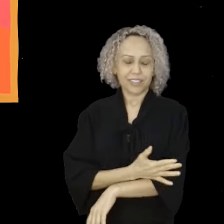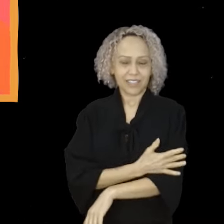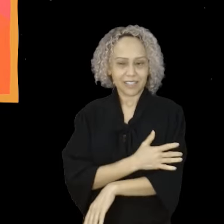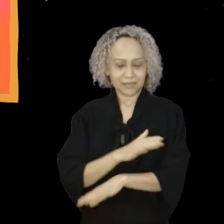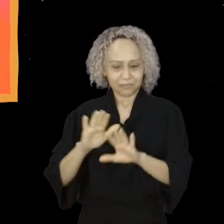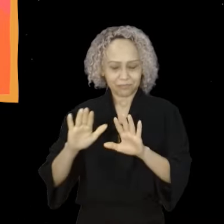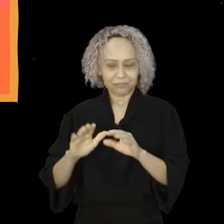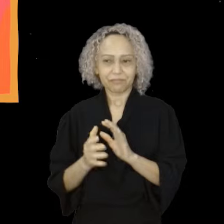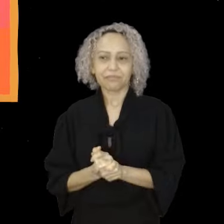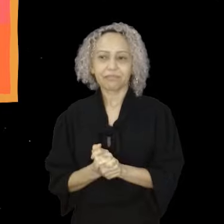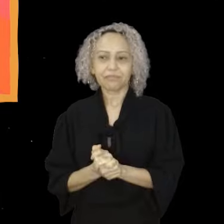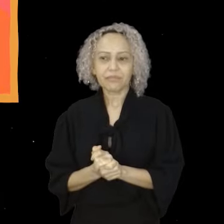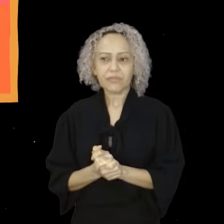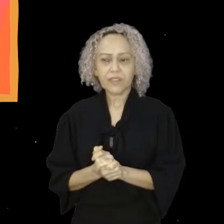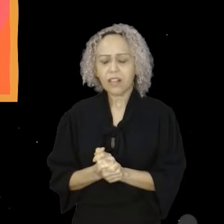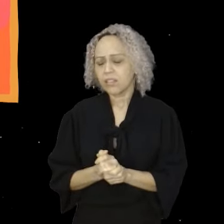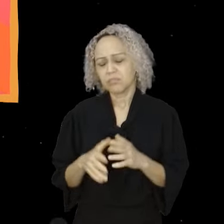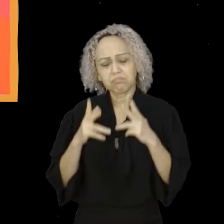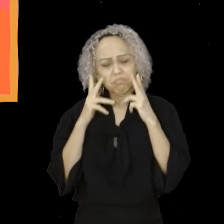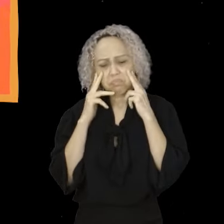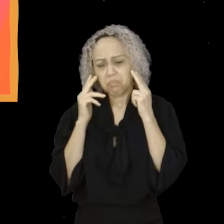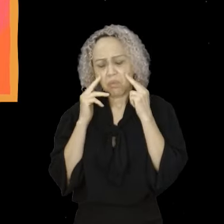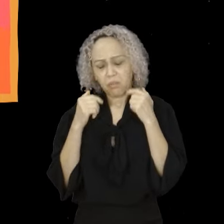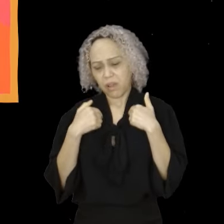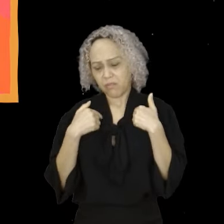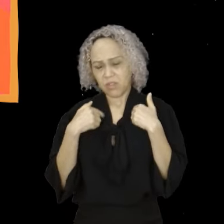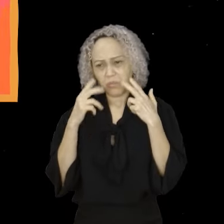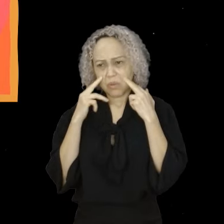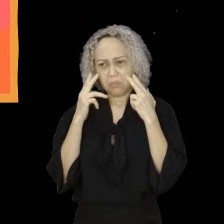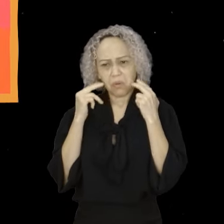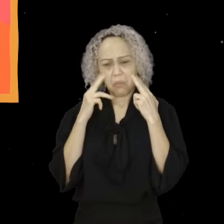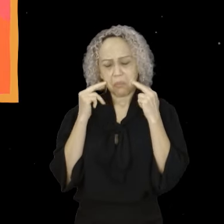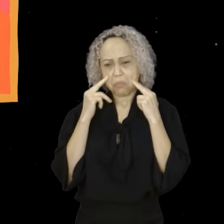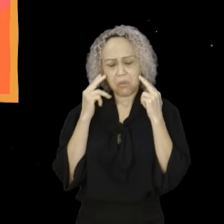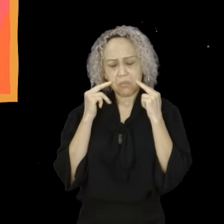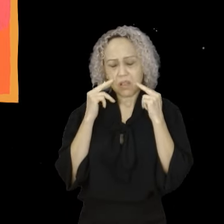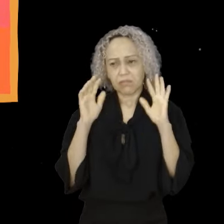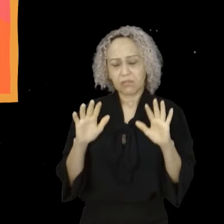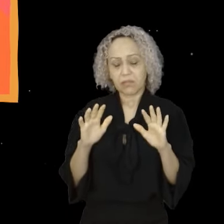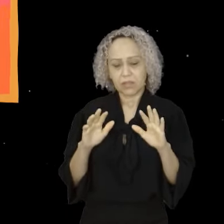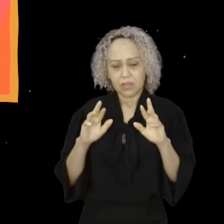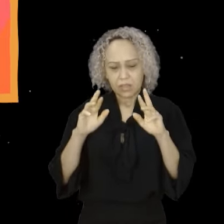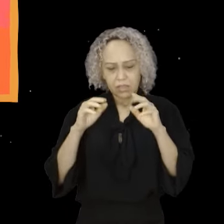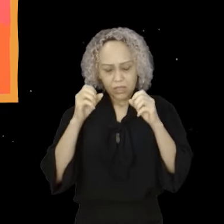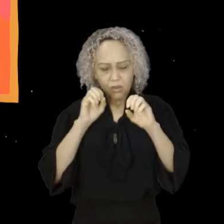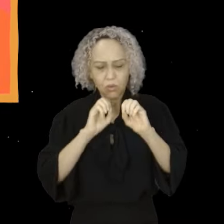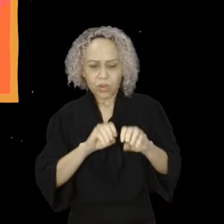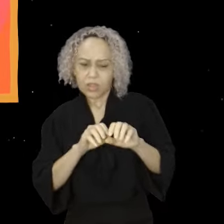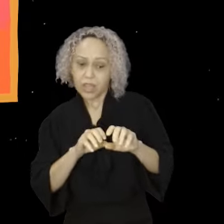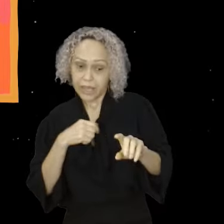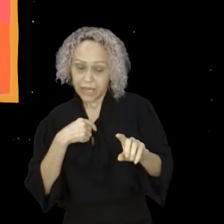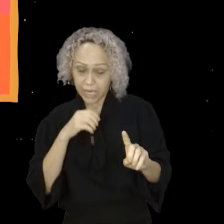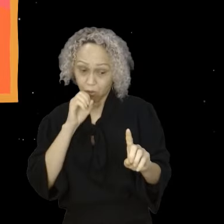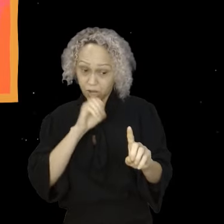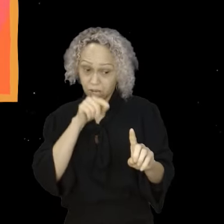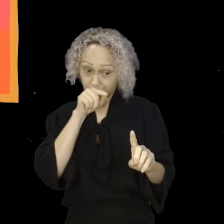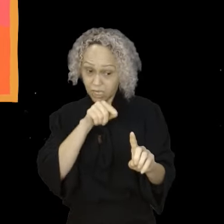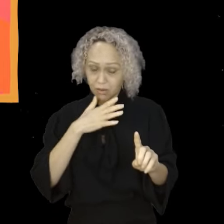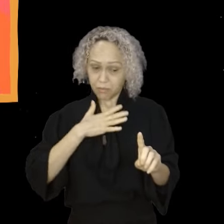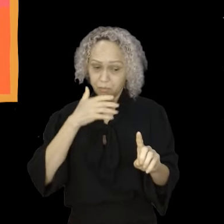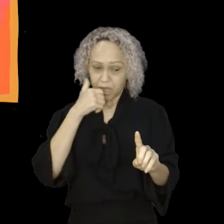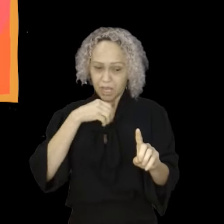Mas sempre foi muito natural, né? Ensinar pra ela o respeito às minorias. Isso sempre